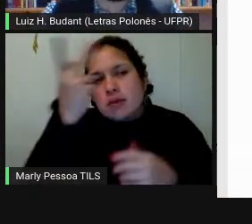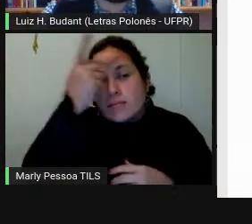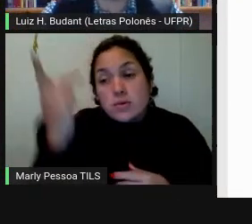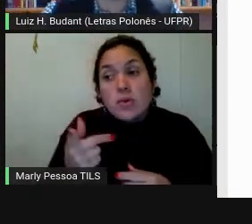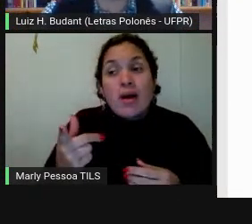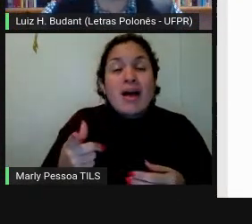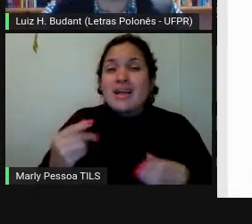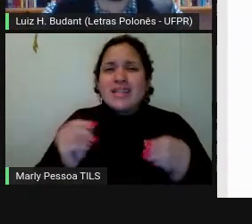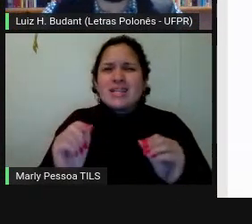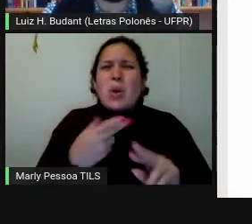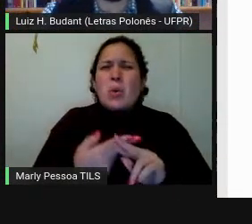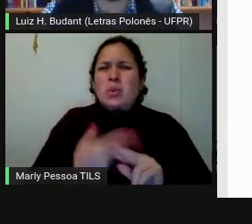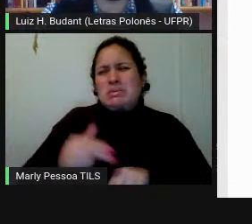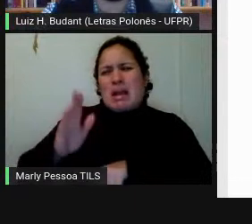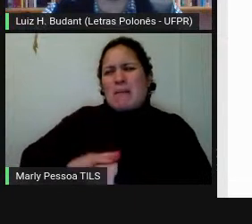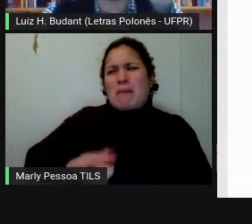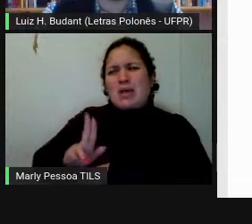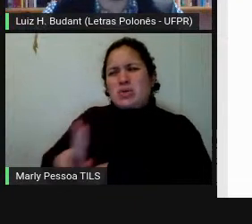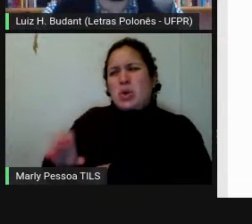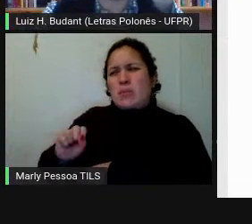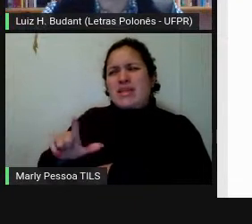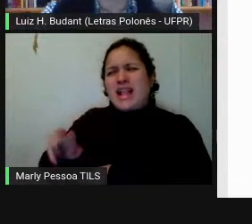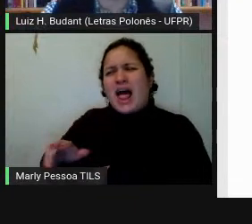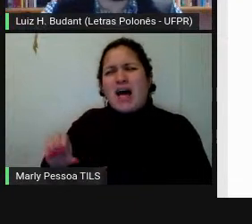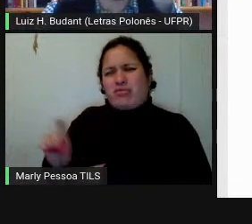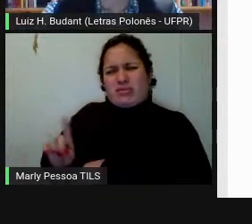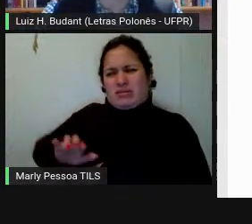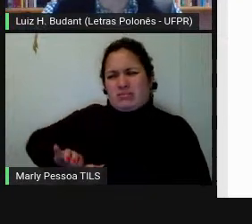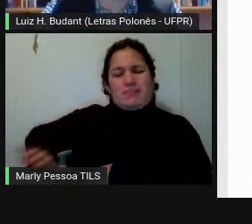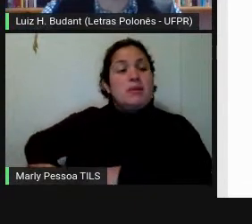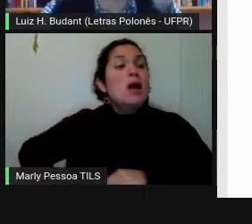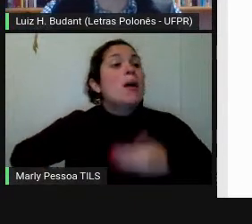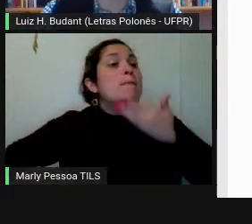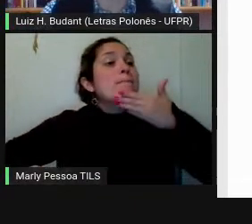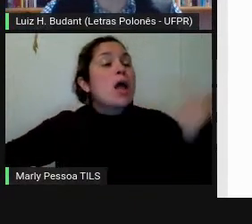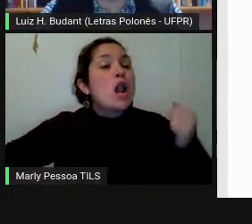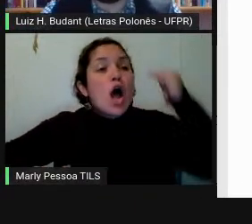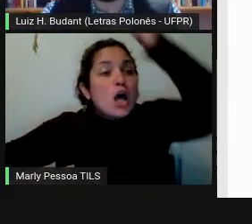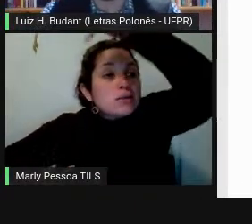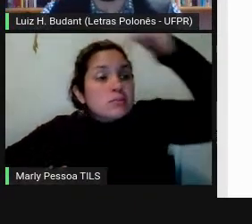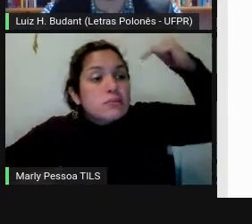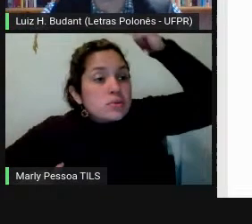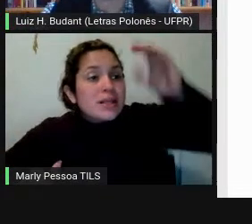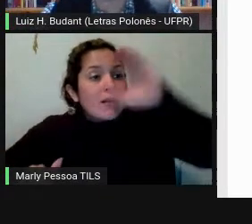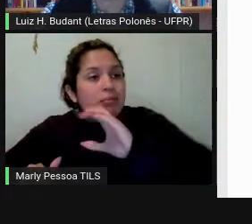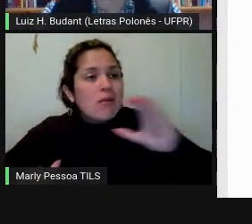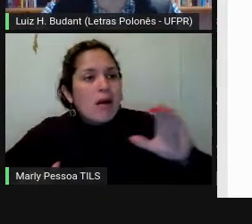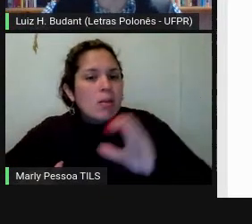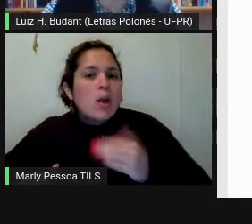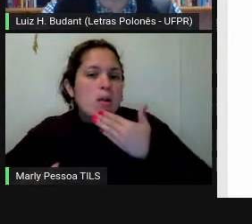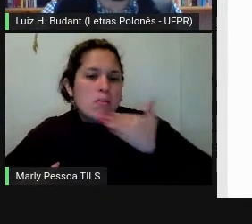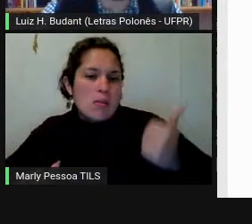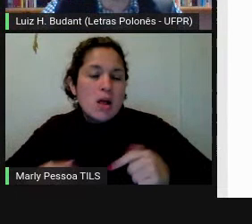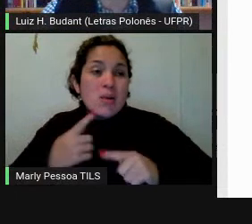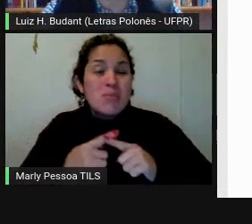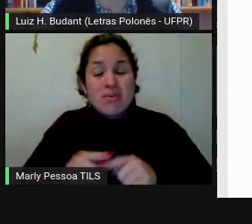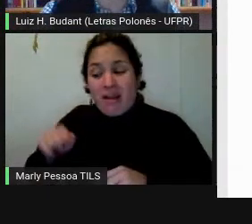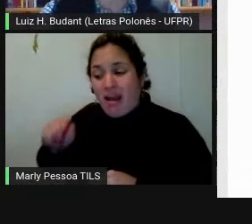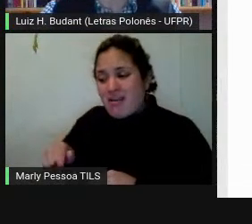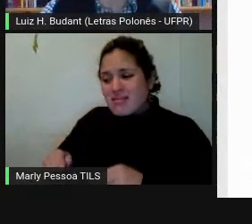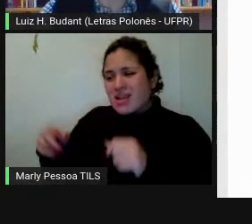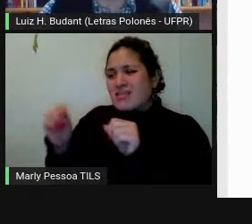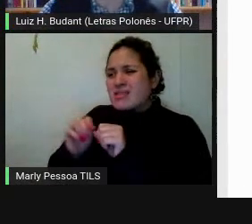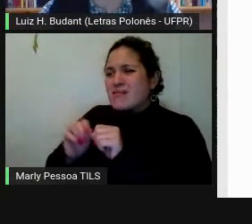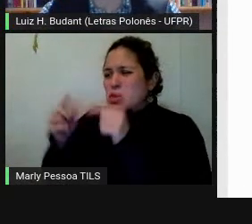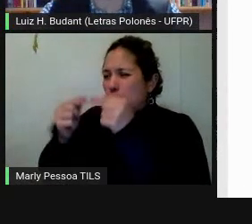nomes eslavos aos seus filhos, mas os nomes dos santos católicos, porque os nomes eslavos estavam associados ao paganismo, ou